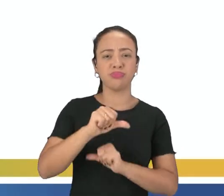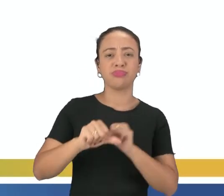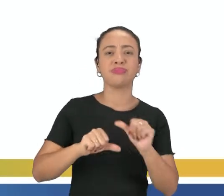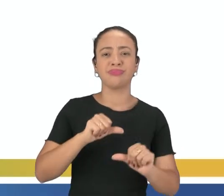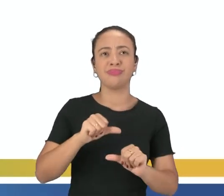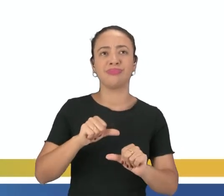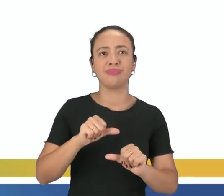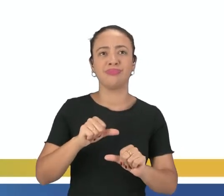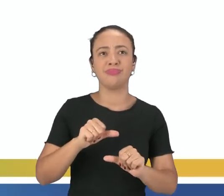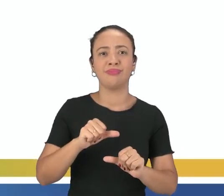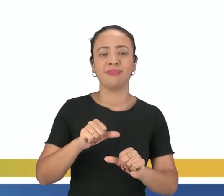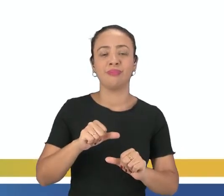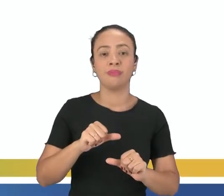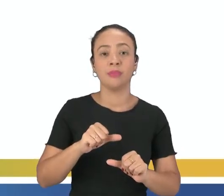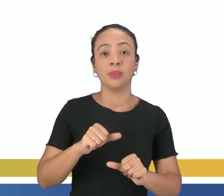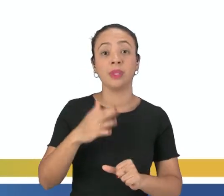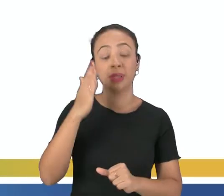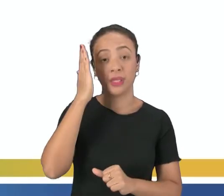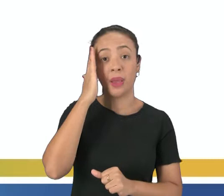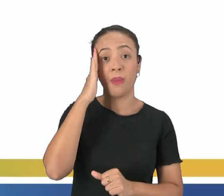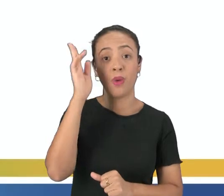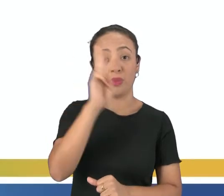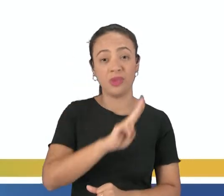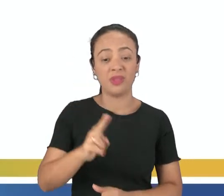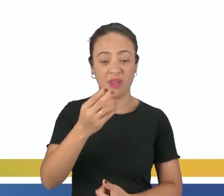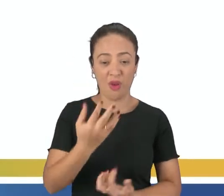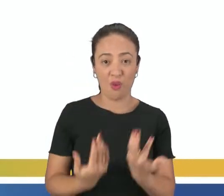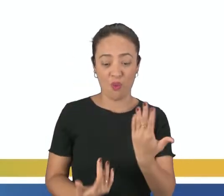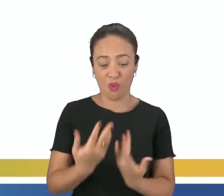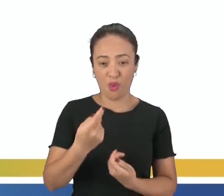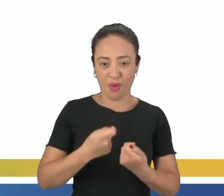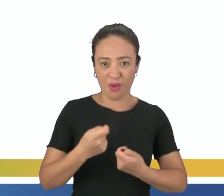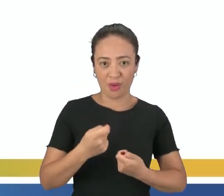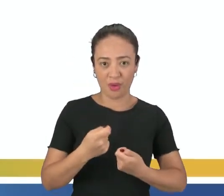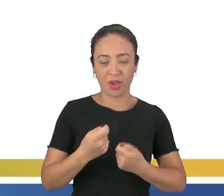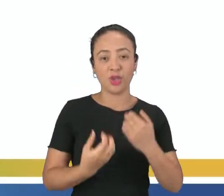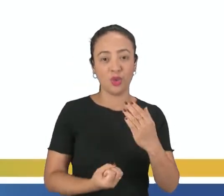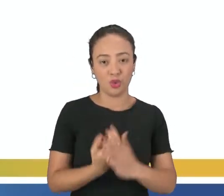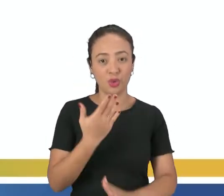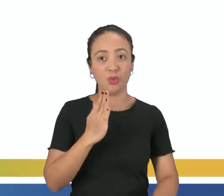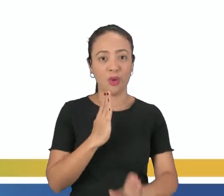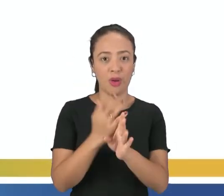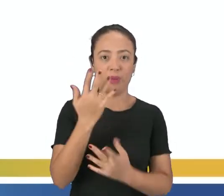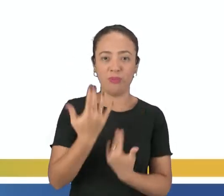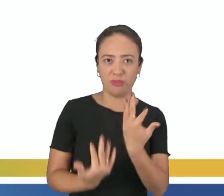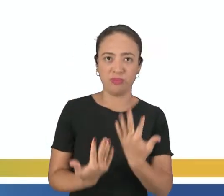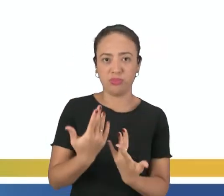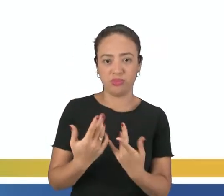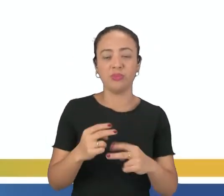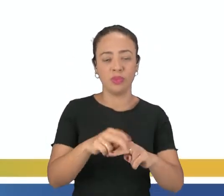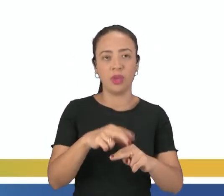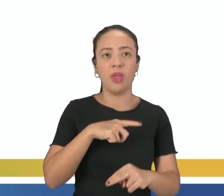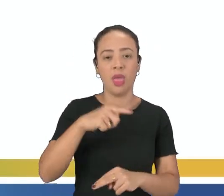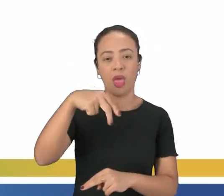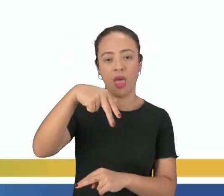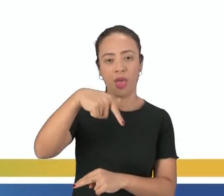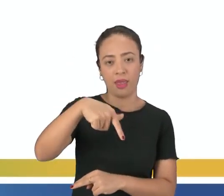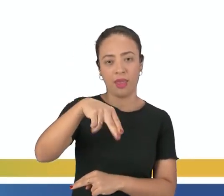tudo. Saber usar controladamente o fogo proveniente da combustão, que aí nós temos a presença da